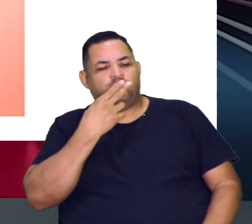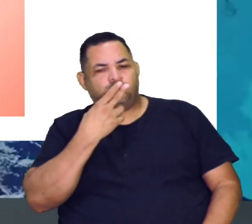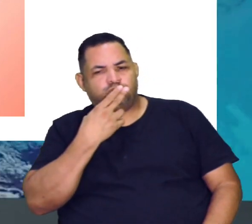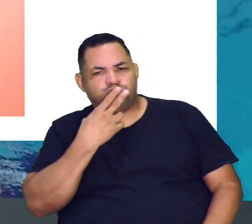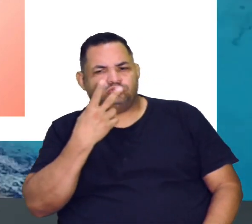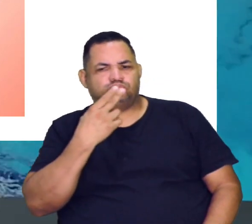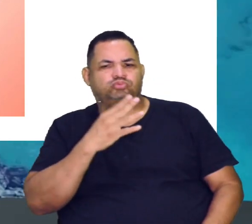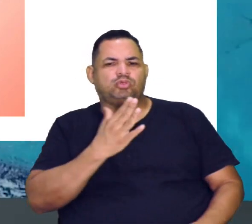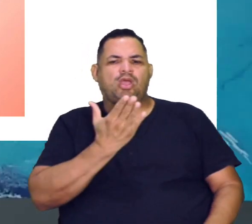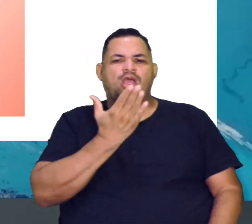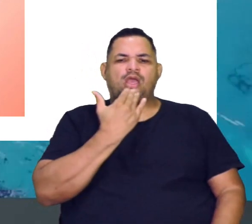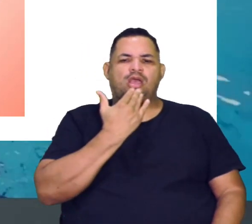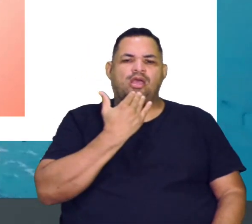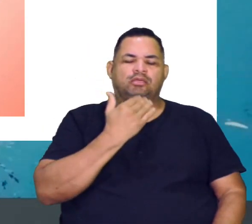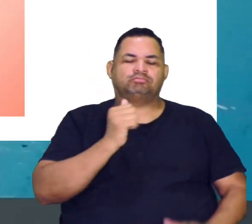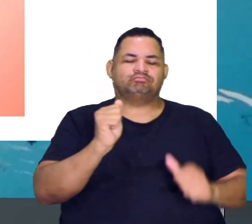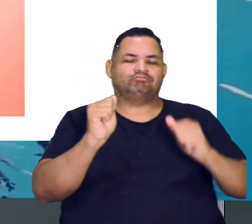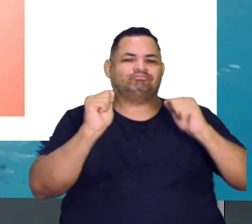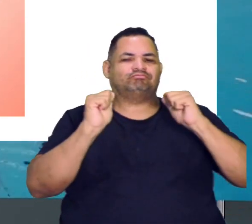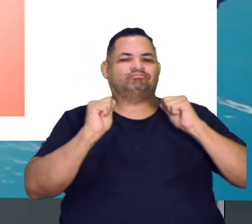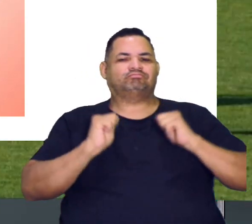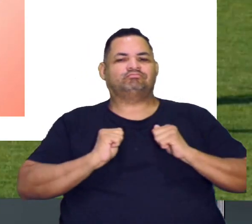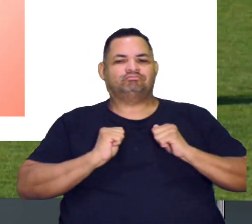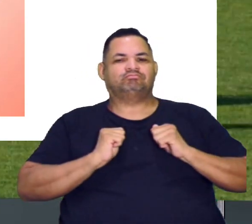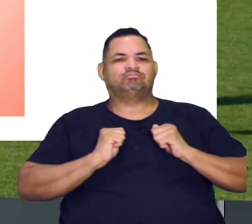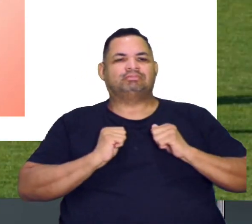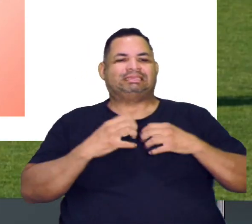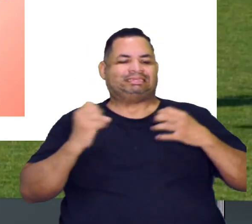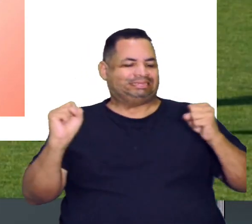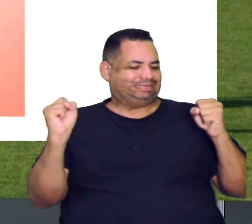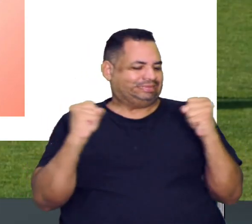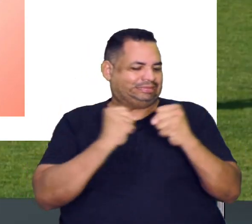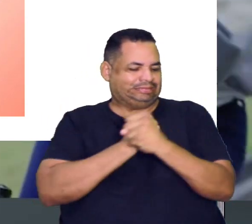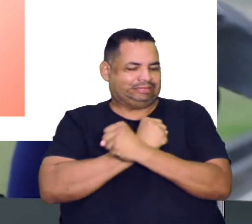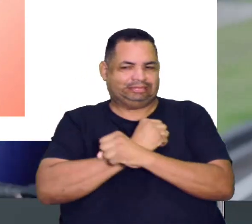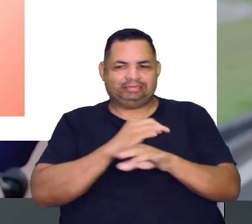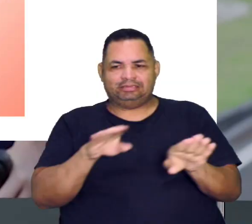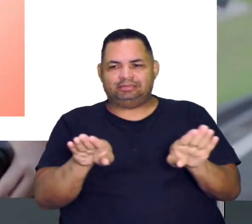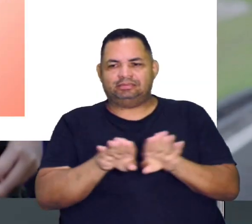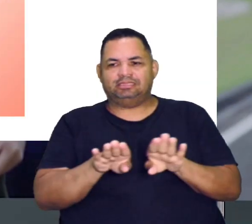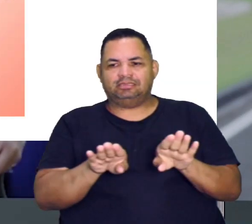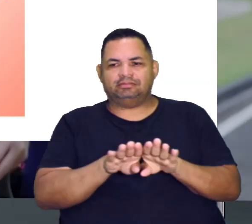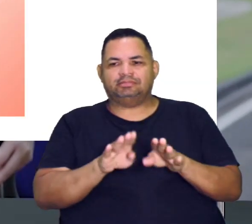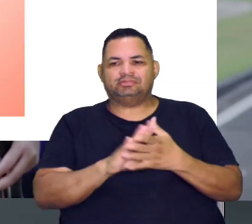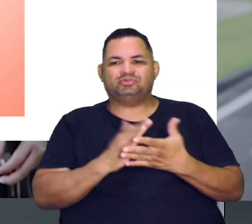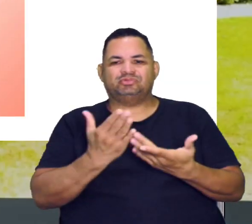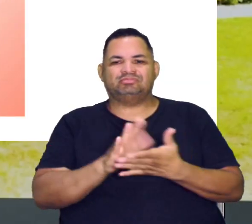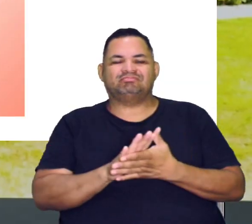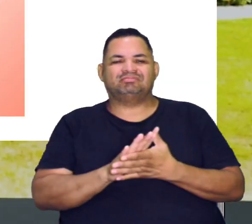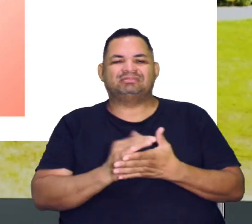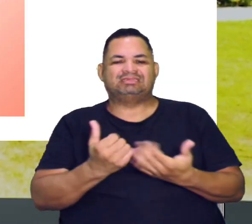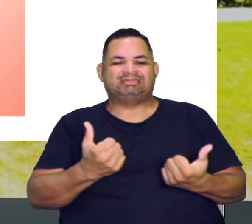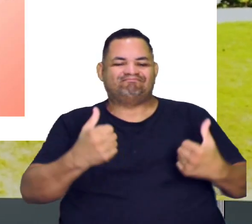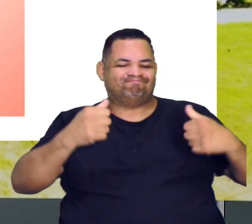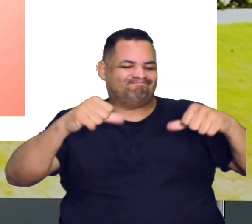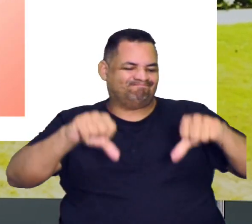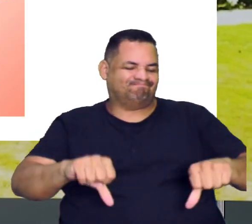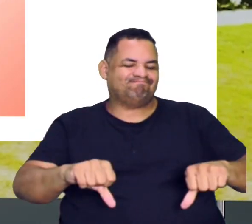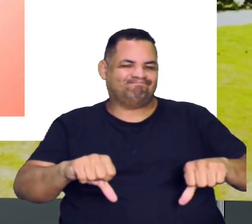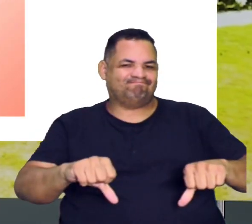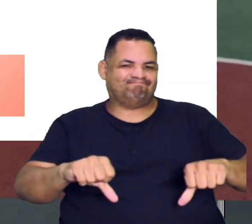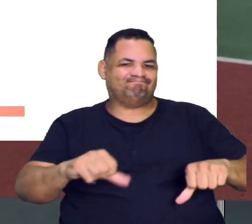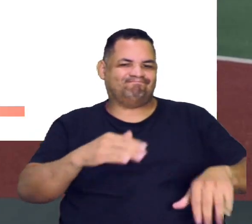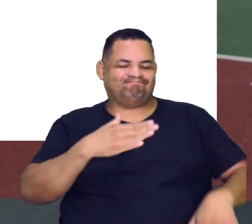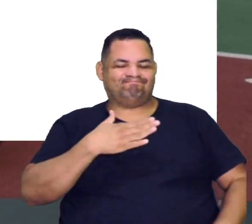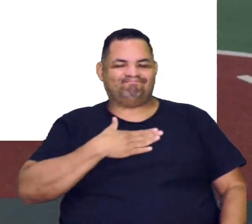a alimentação, o sedentarismo e o estresse, tudo vai contribuir de forma negativa para isso. Tá bom?